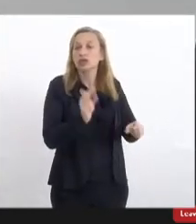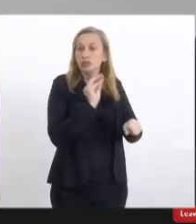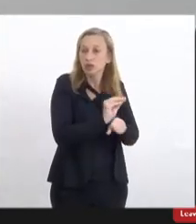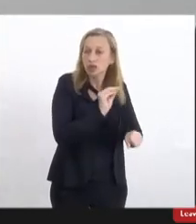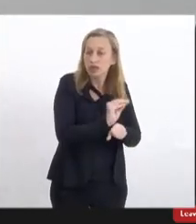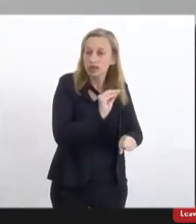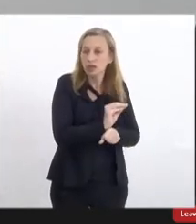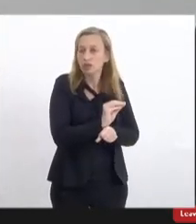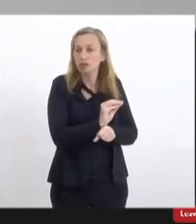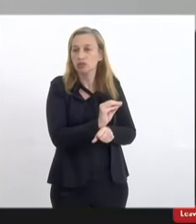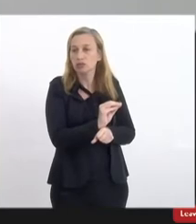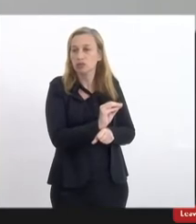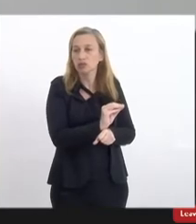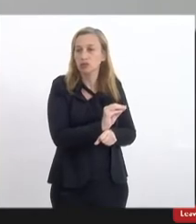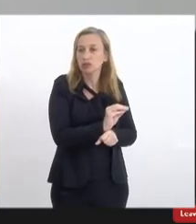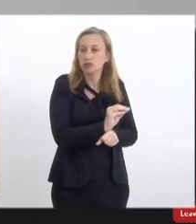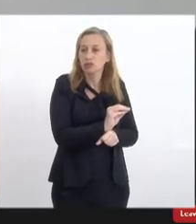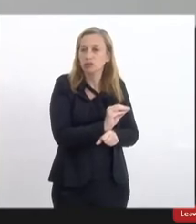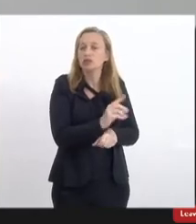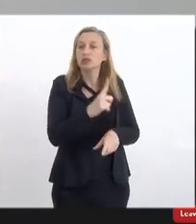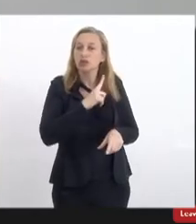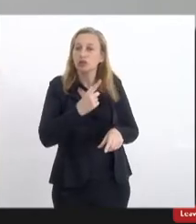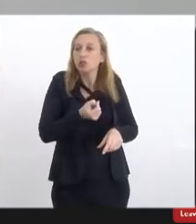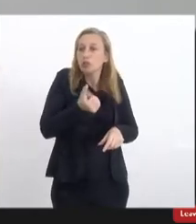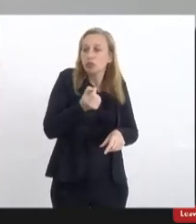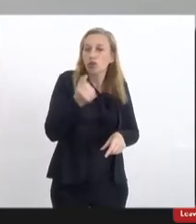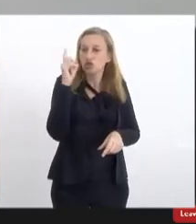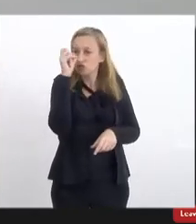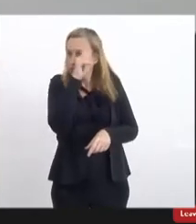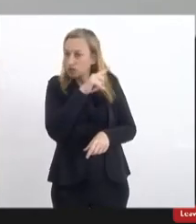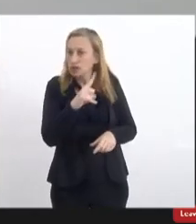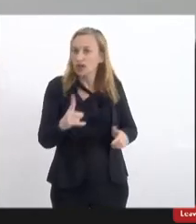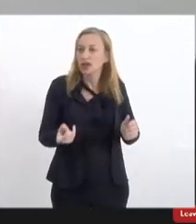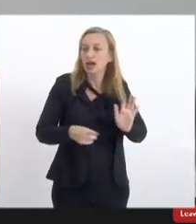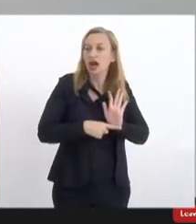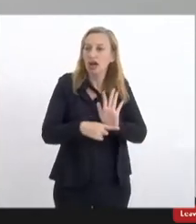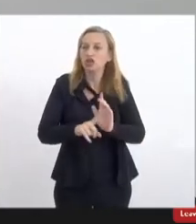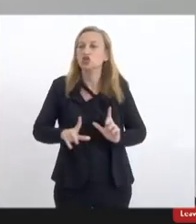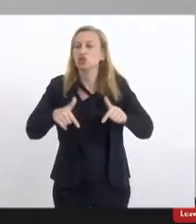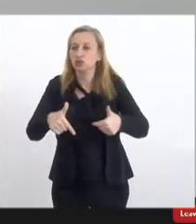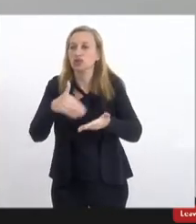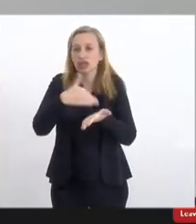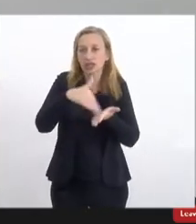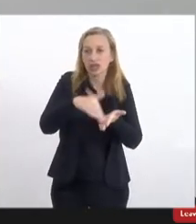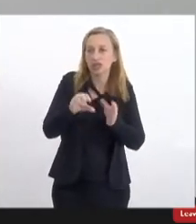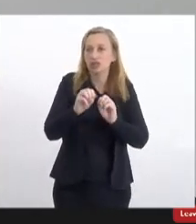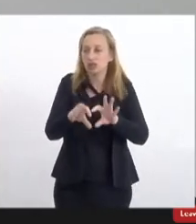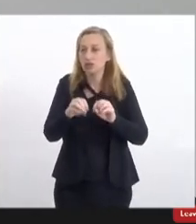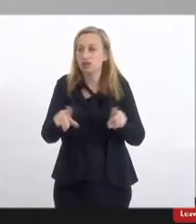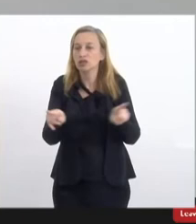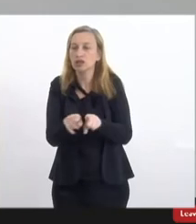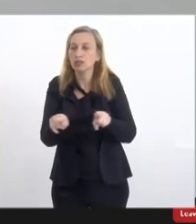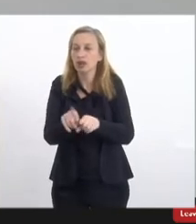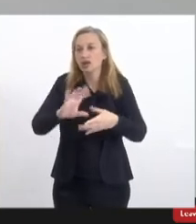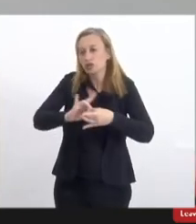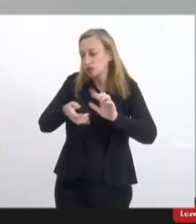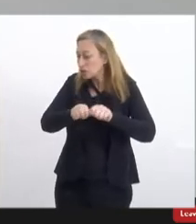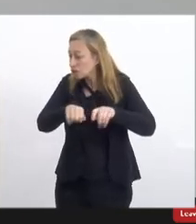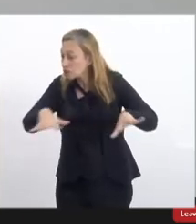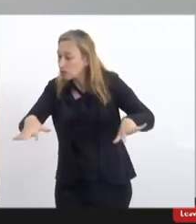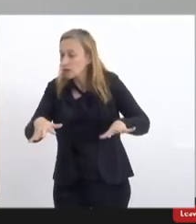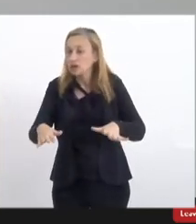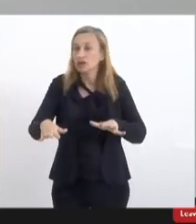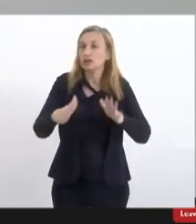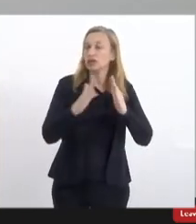prevenção. A gente teve um pouco de dificuldade porque a gente atua junto com a Secretaria de Educação e no contexto pandêmico, né, essa questão da sala